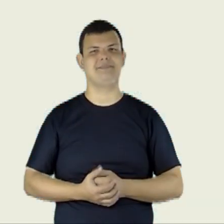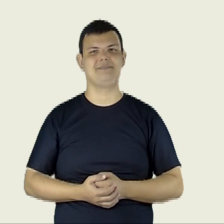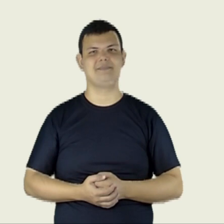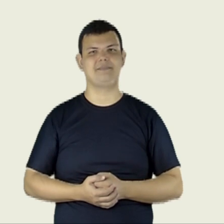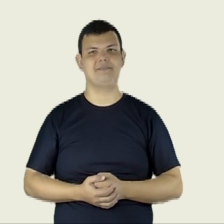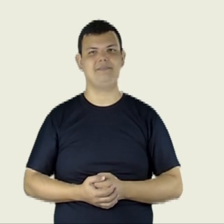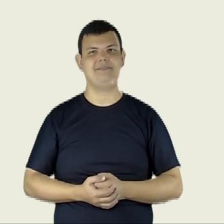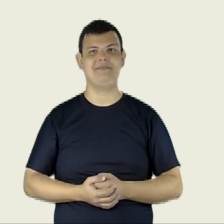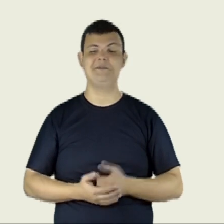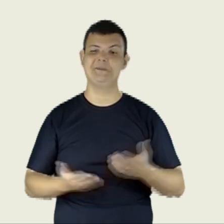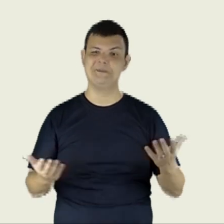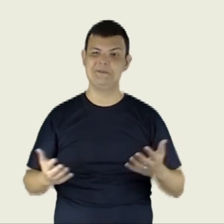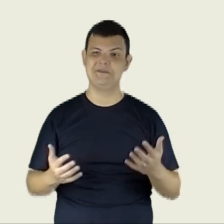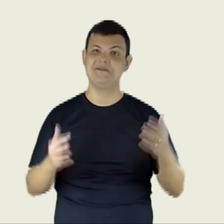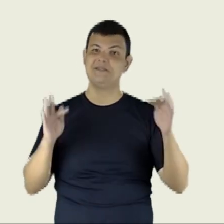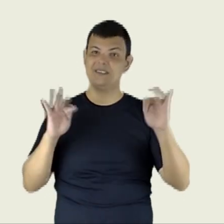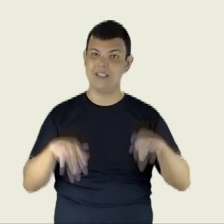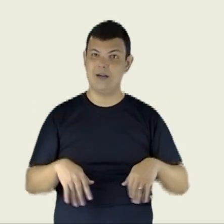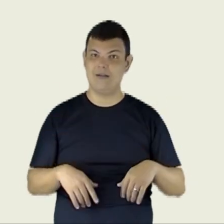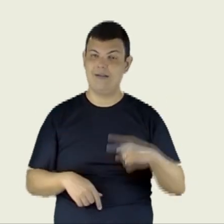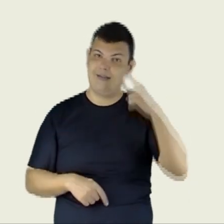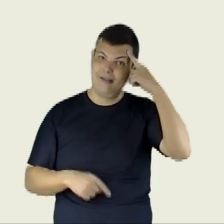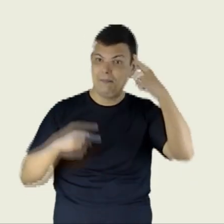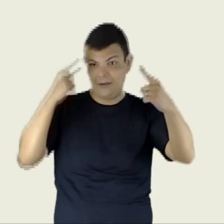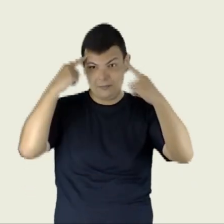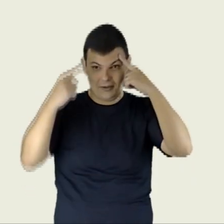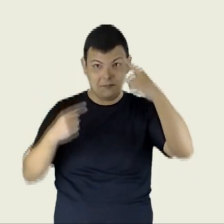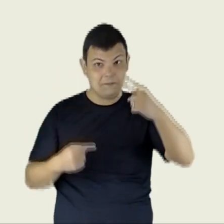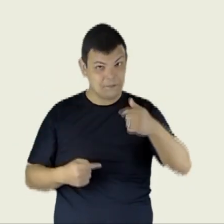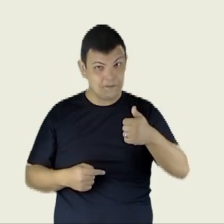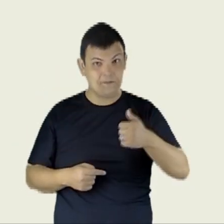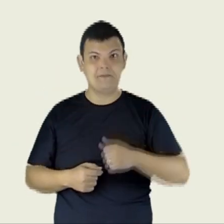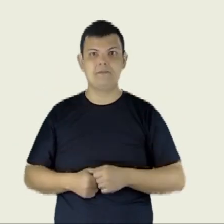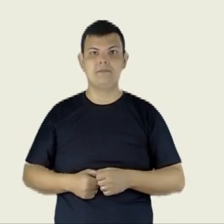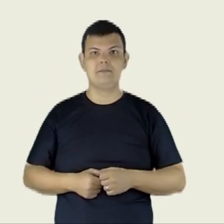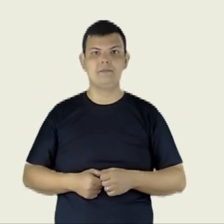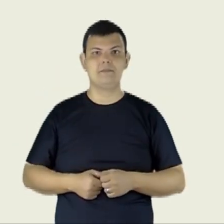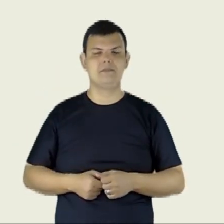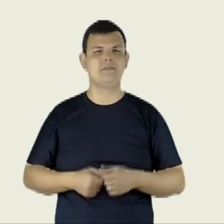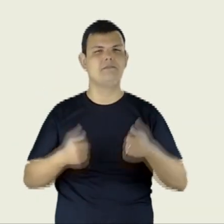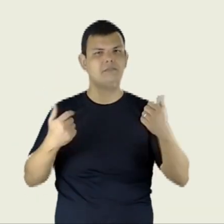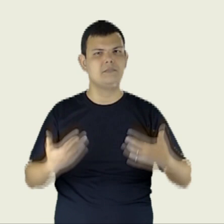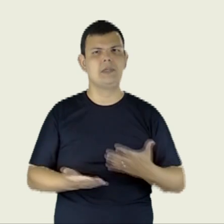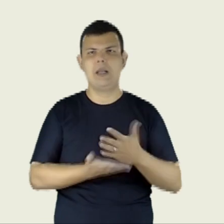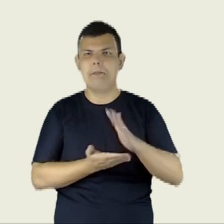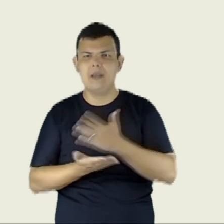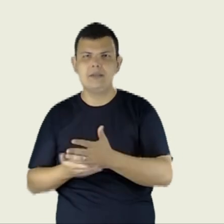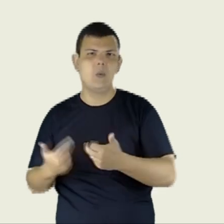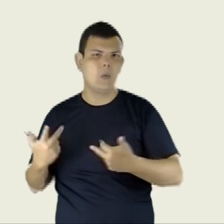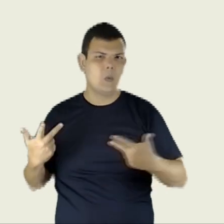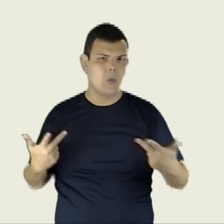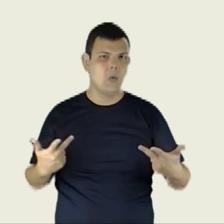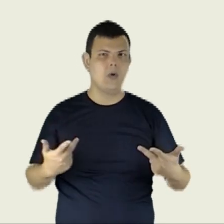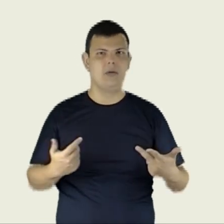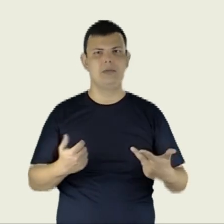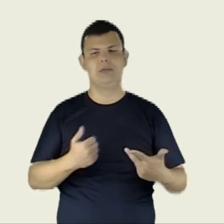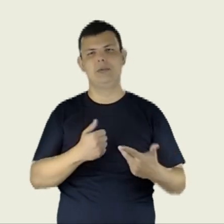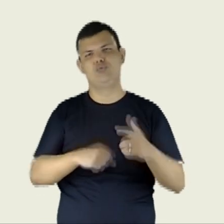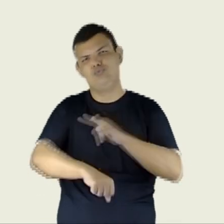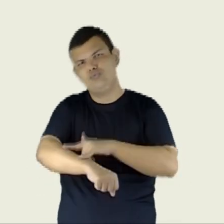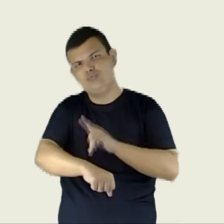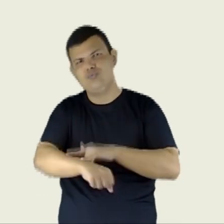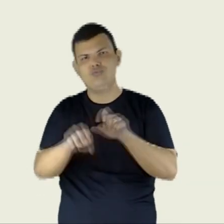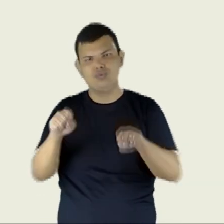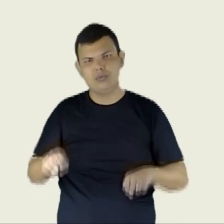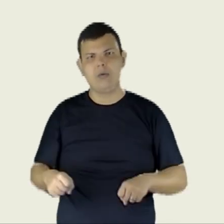E a nossa aula está chegando ao final. Vamos fazer a revisão aqui. Falamos de eliminação de resíduos, sistema urinário,